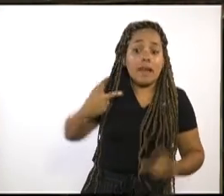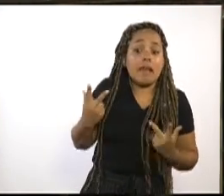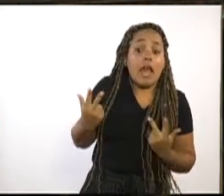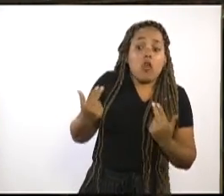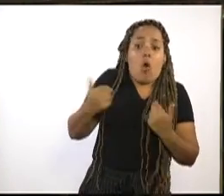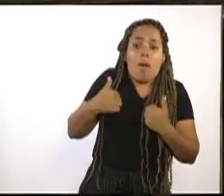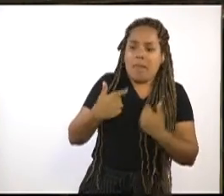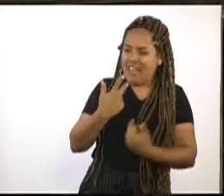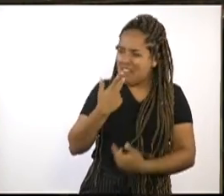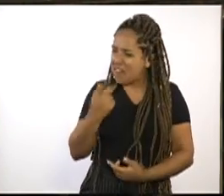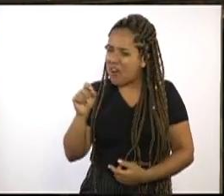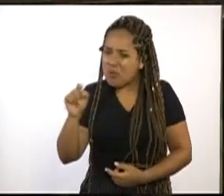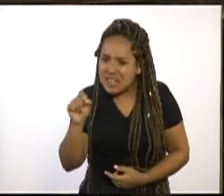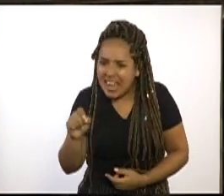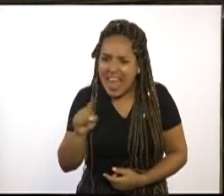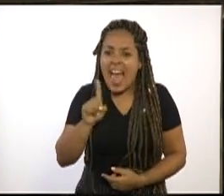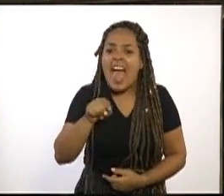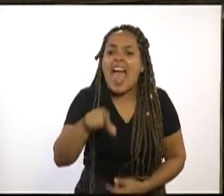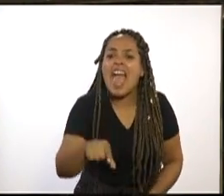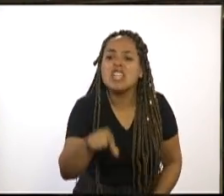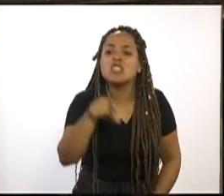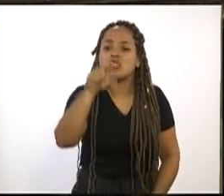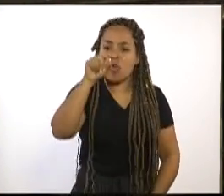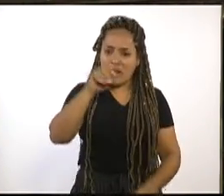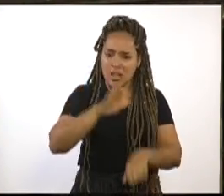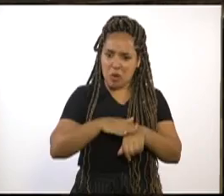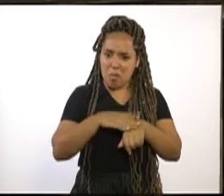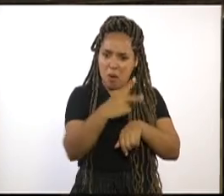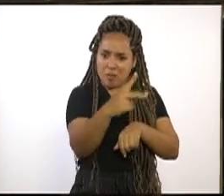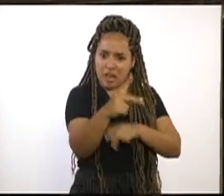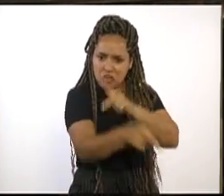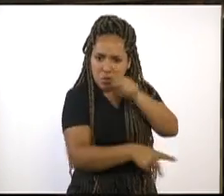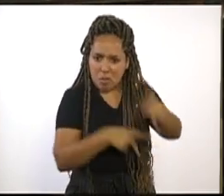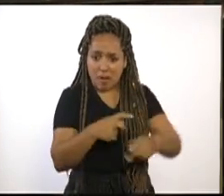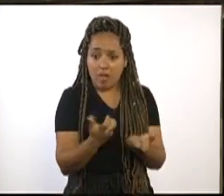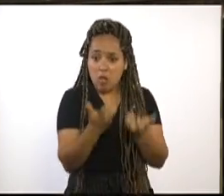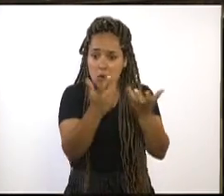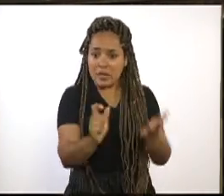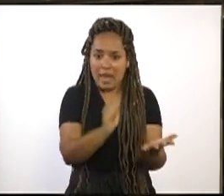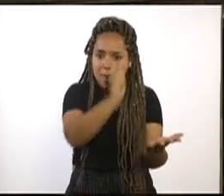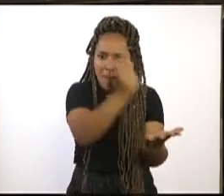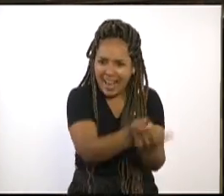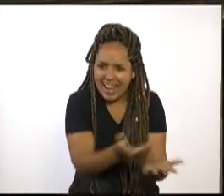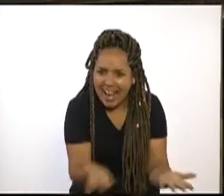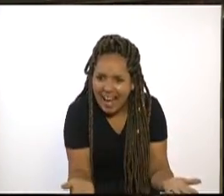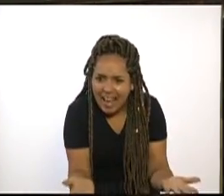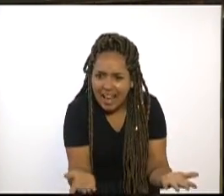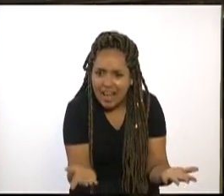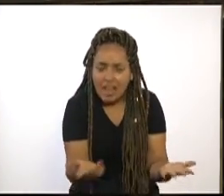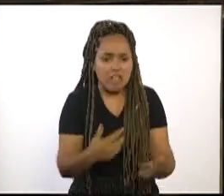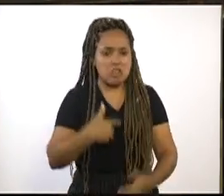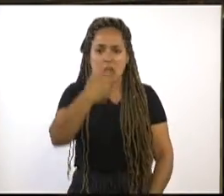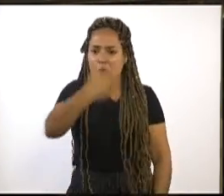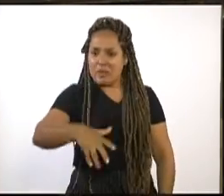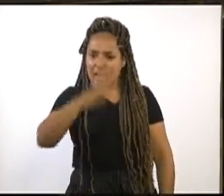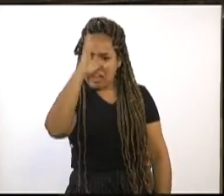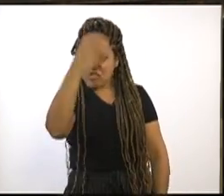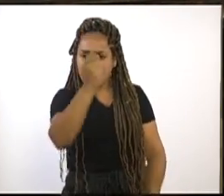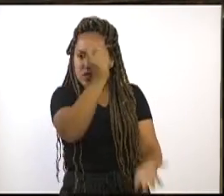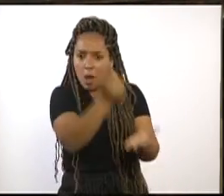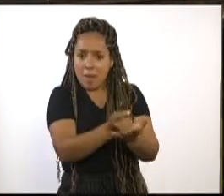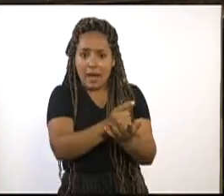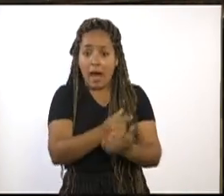escolheram, porque não querem pagar uma taxa de saneamento básico, resolveram não pagar para fazer cocô e